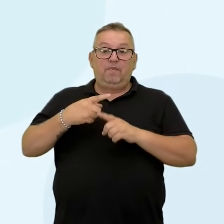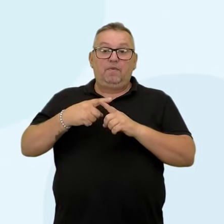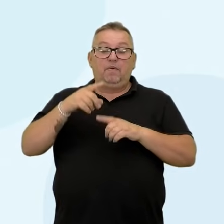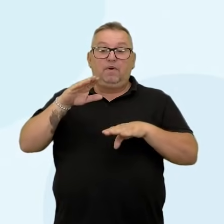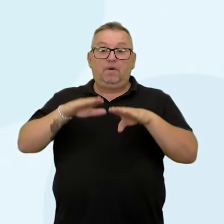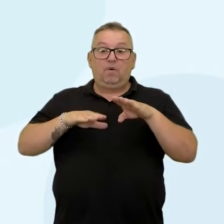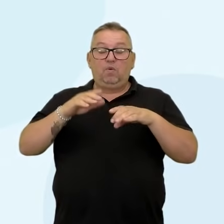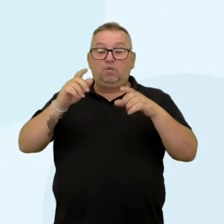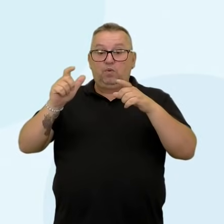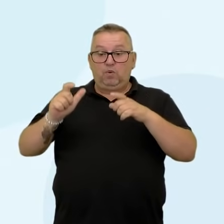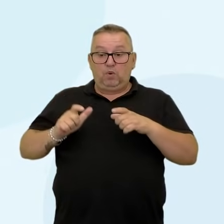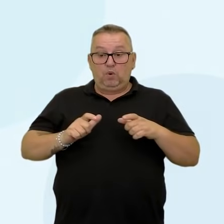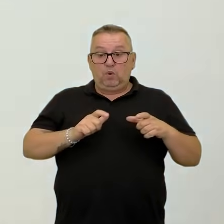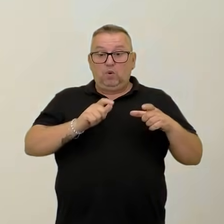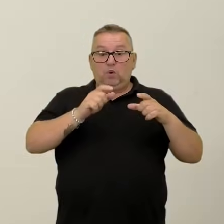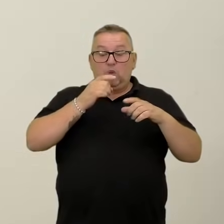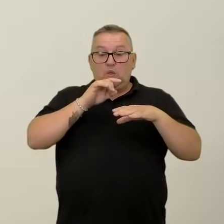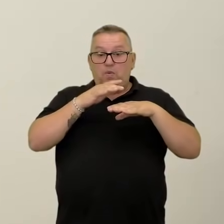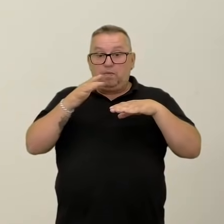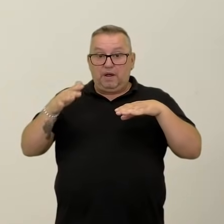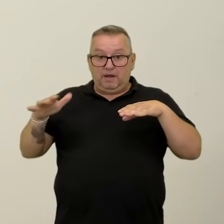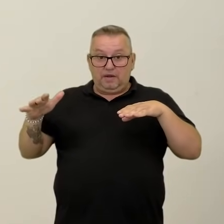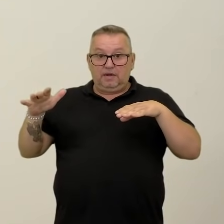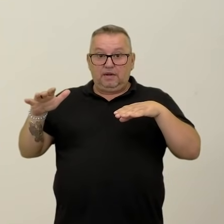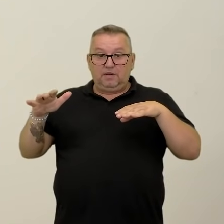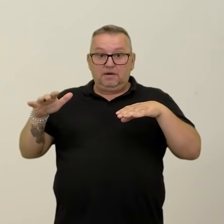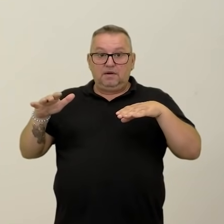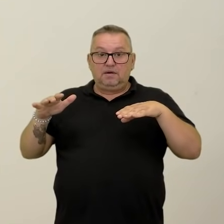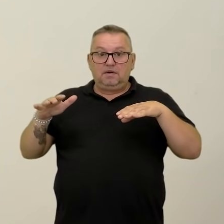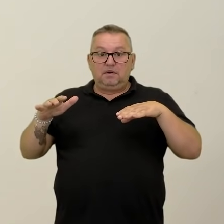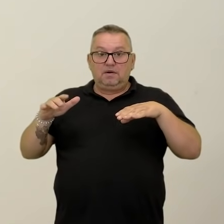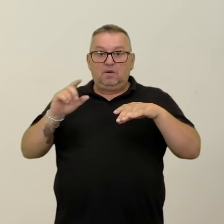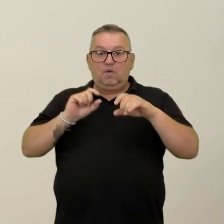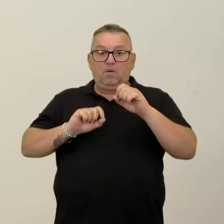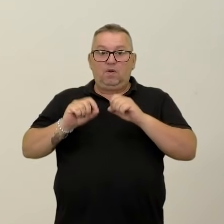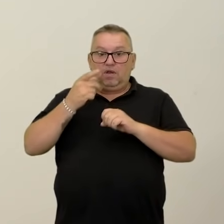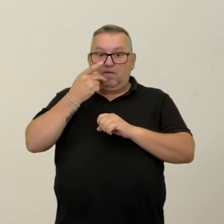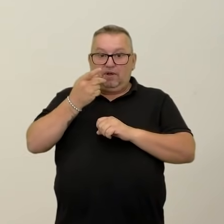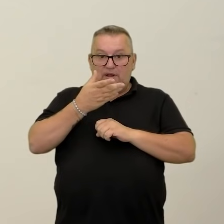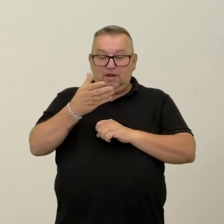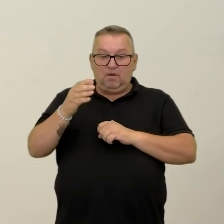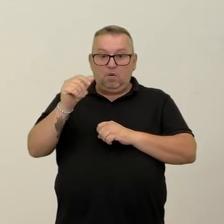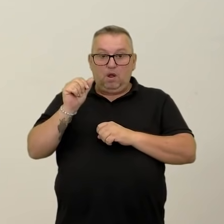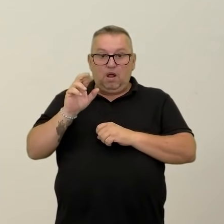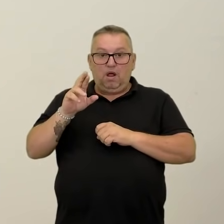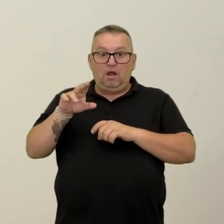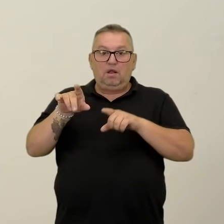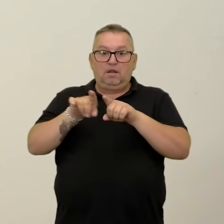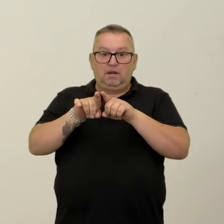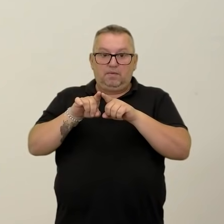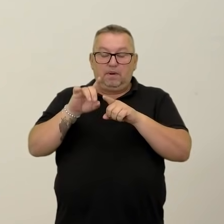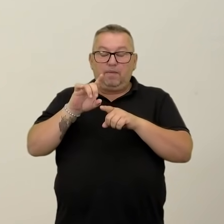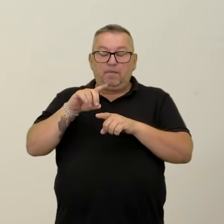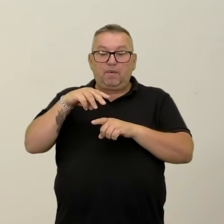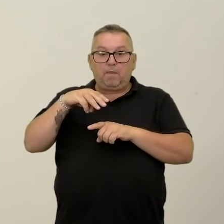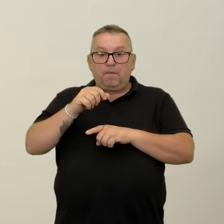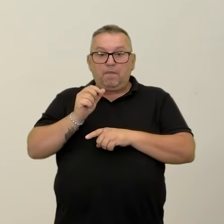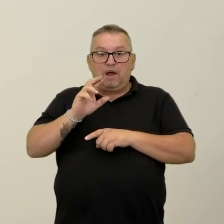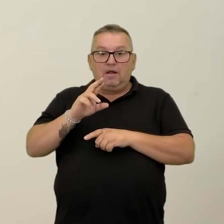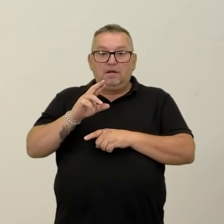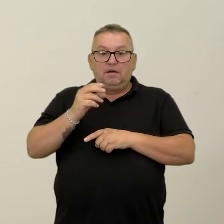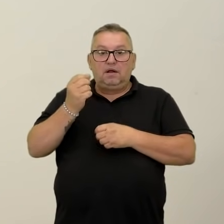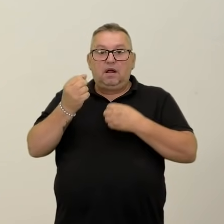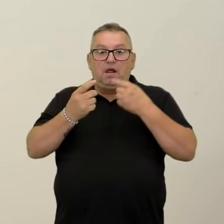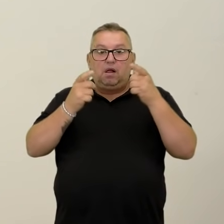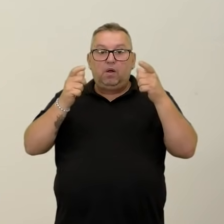porque que algumas regiões do Oceano nós voltando lá para os seres aquáticos o que eu falei para atmosfera serve para o oceano porque